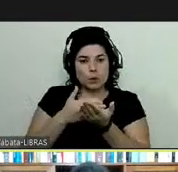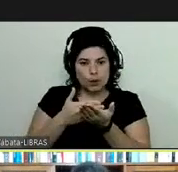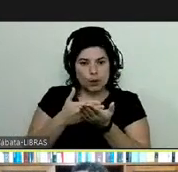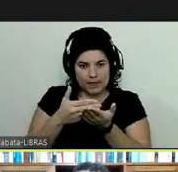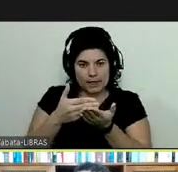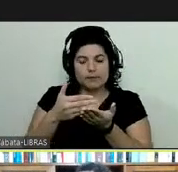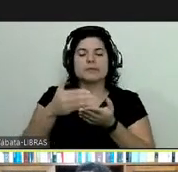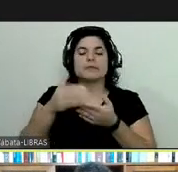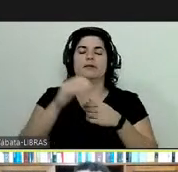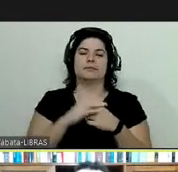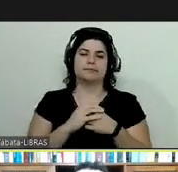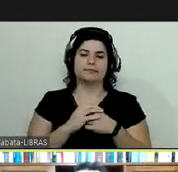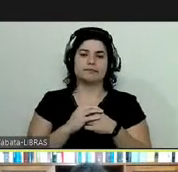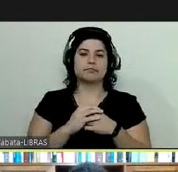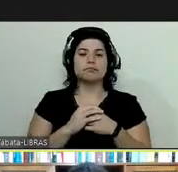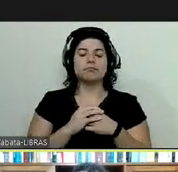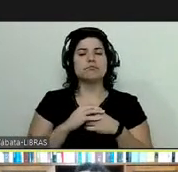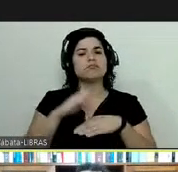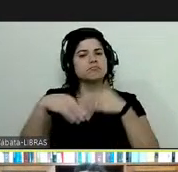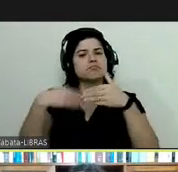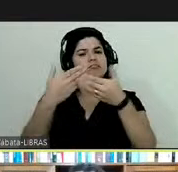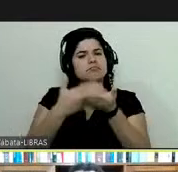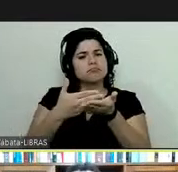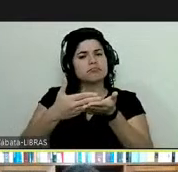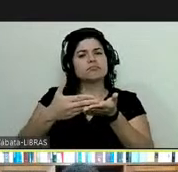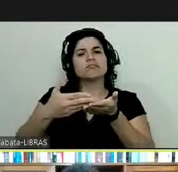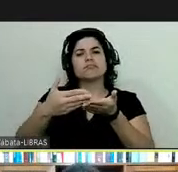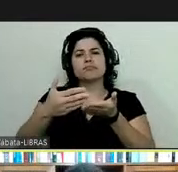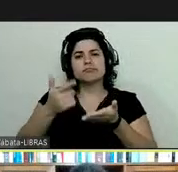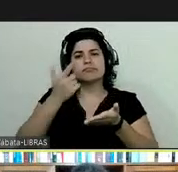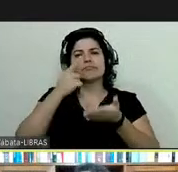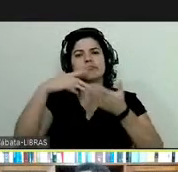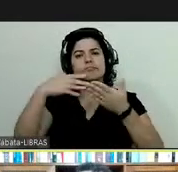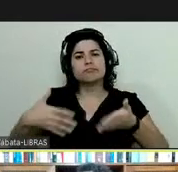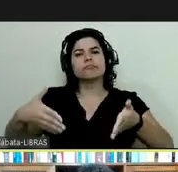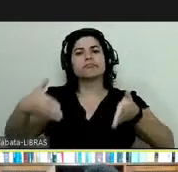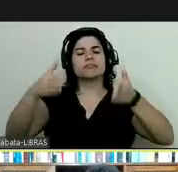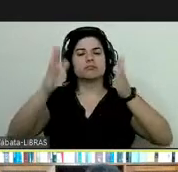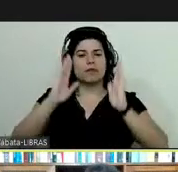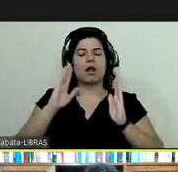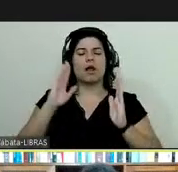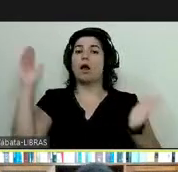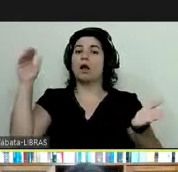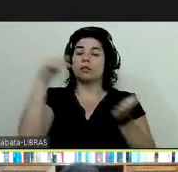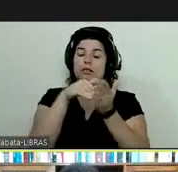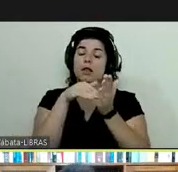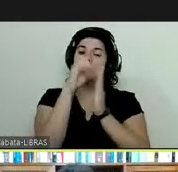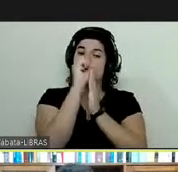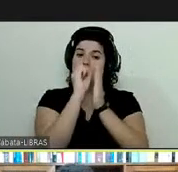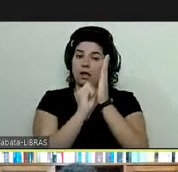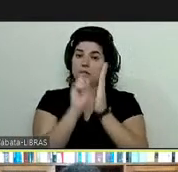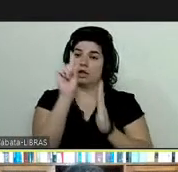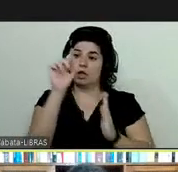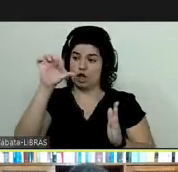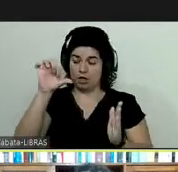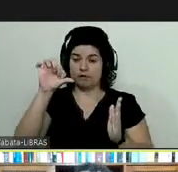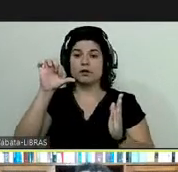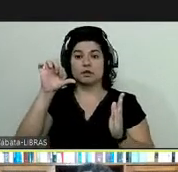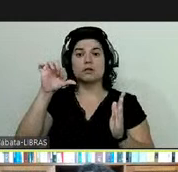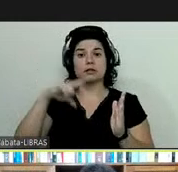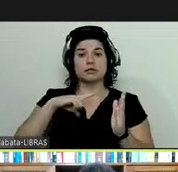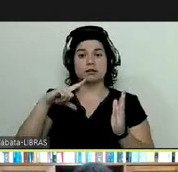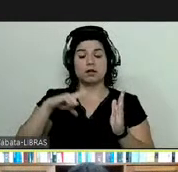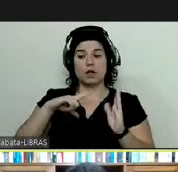mas ele acaba sendo conduzido vamos assim acaba sendo levado é até você ter por exemplo séculos depois como do século 19